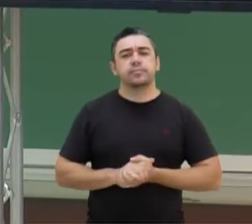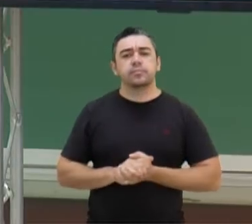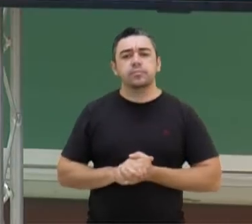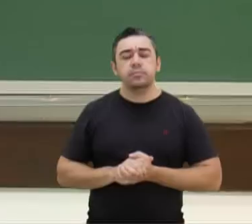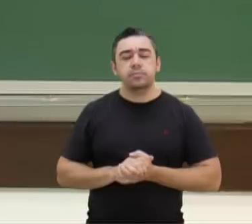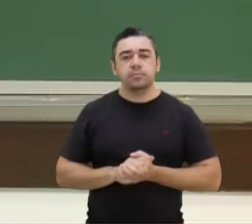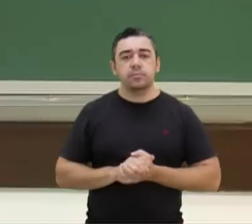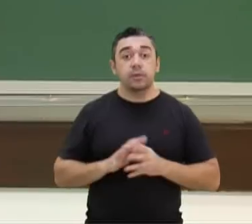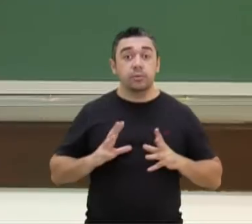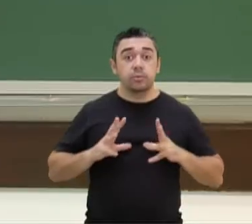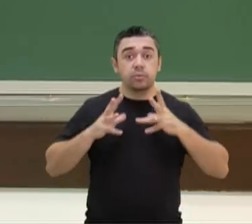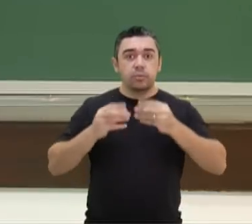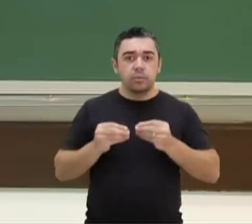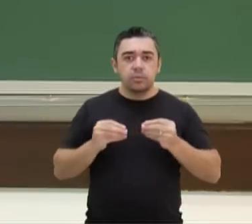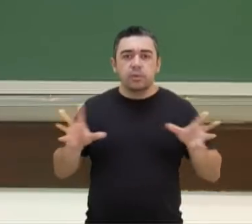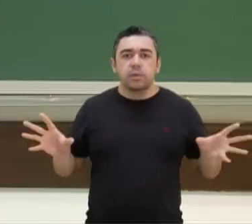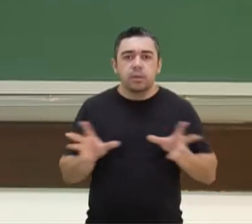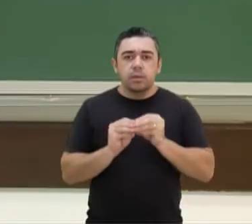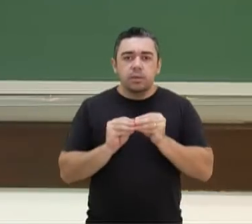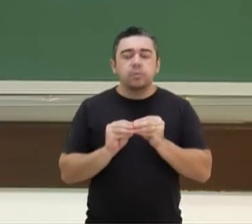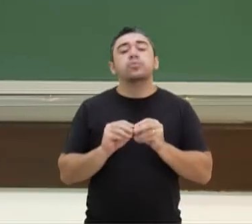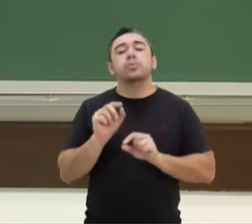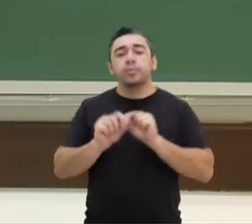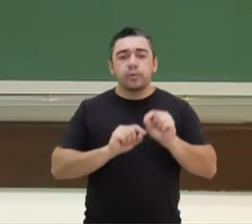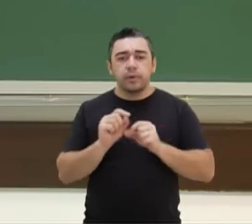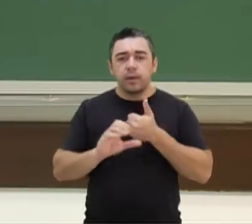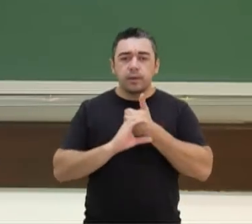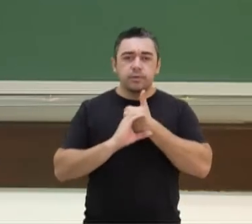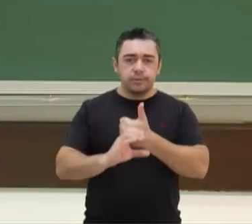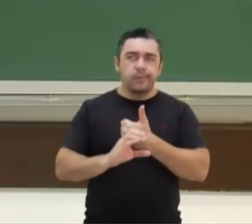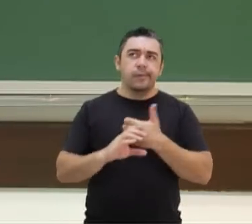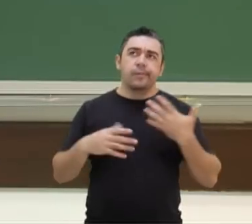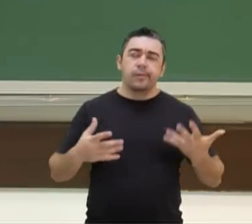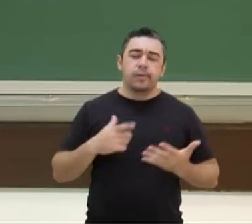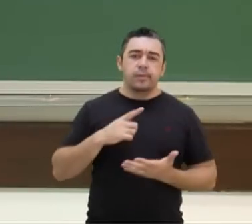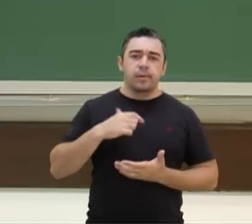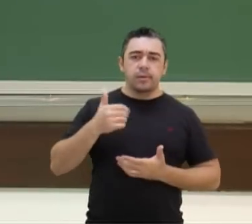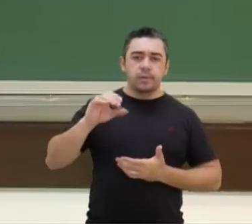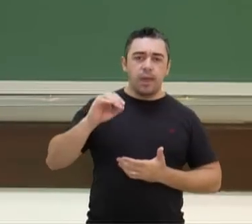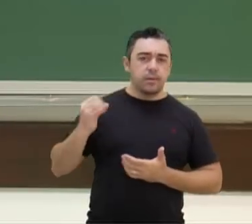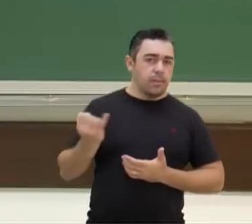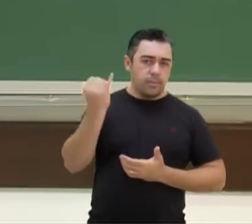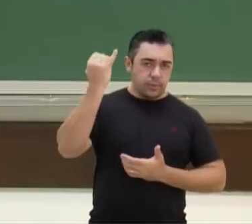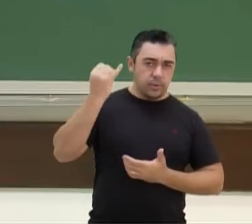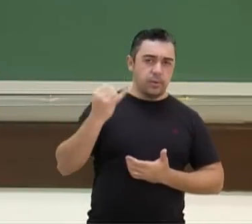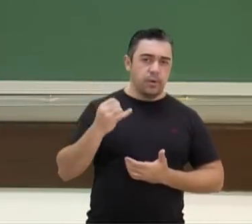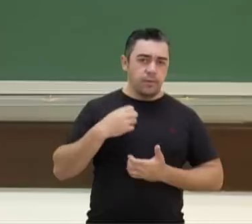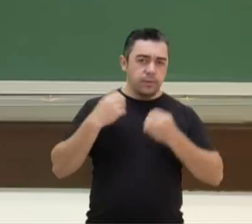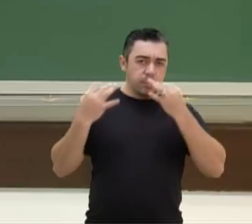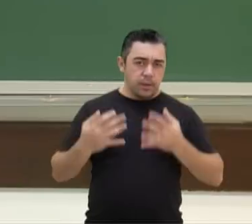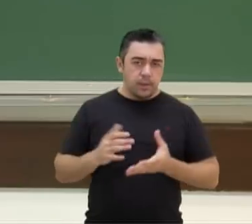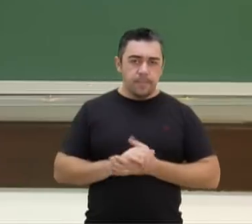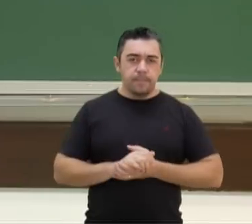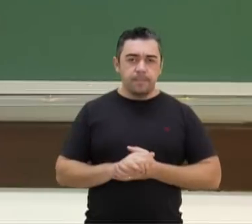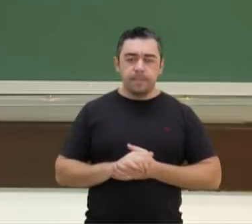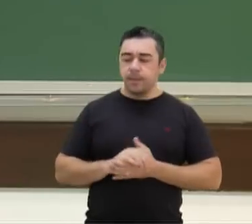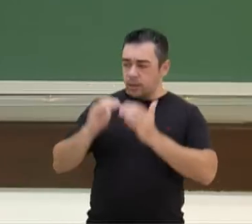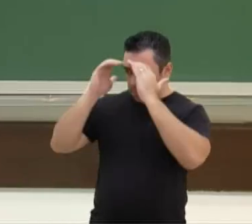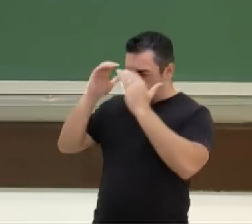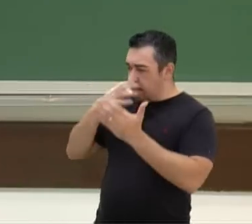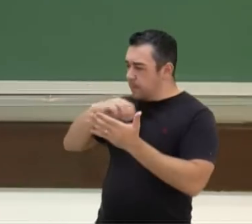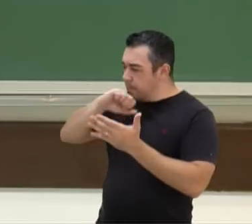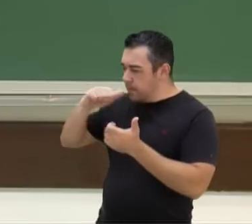esses mandamentos, aonde se resumiria o cristianismo? Claro que todos os 10 mandamentos são importantes, vou citar alguns: honrar pai e mãe,